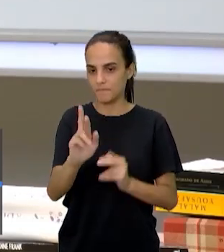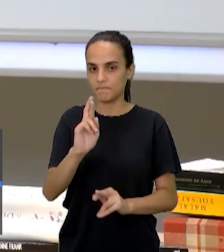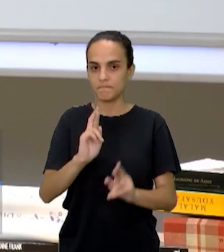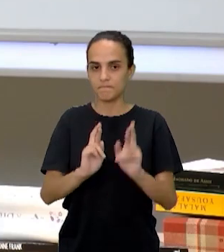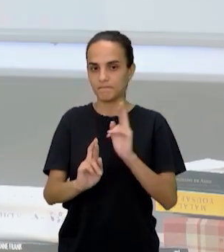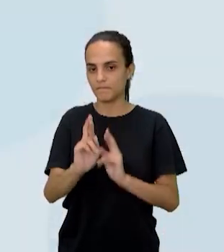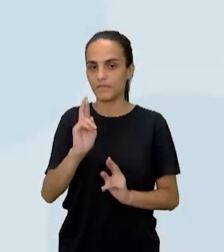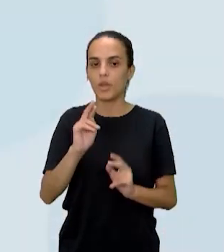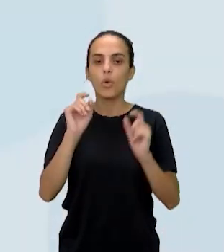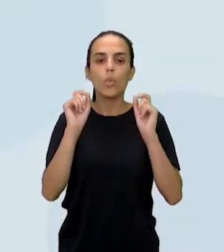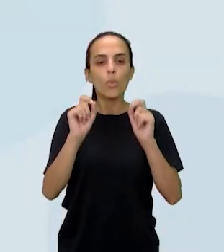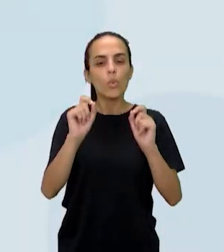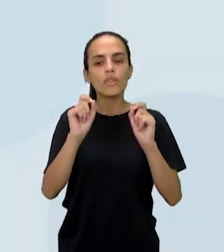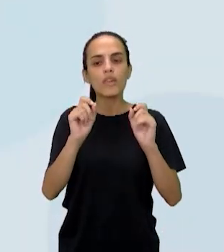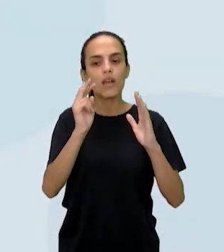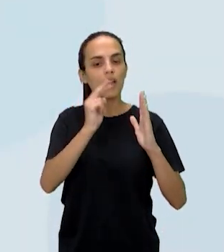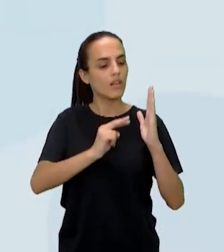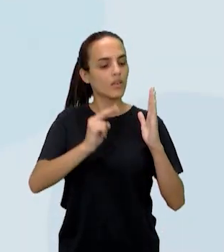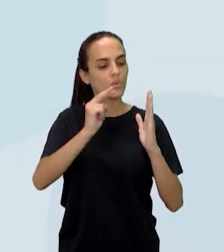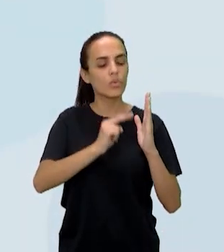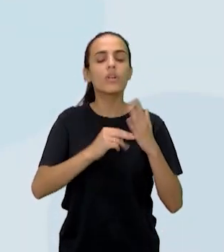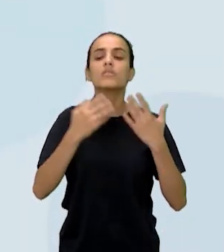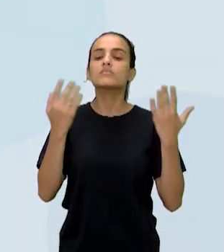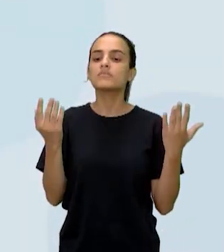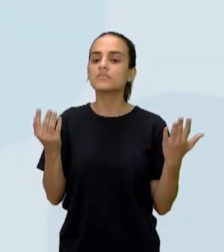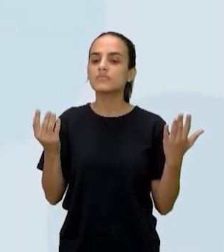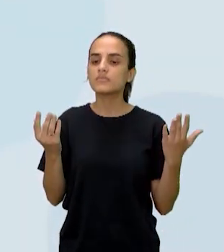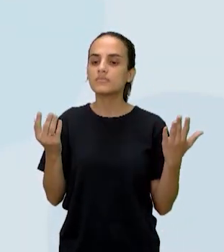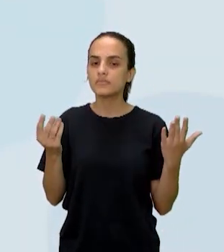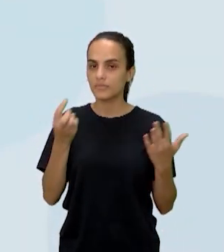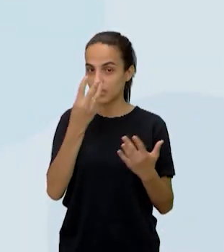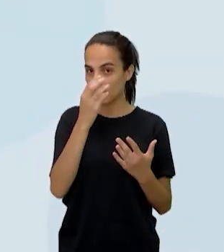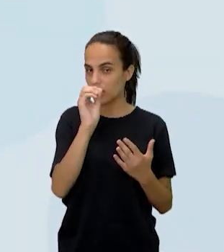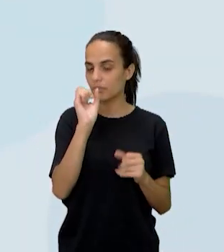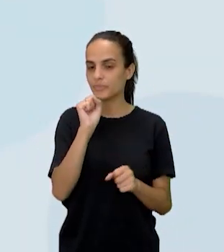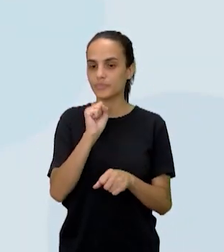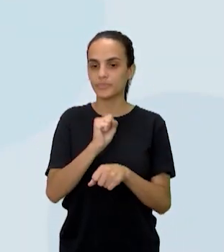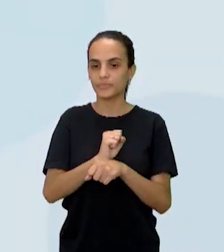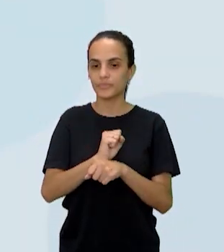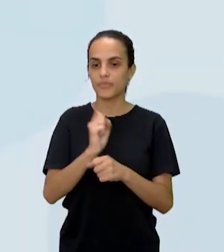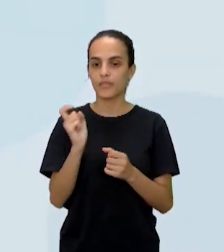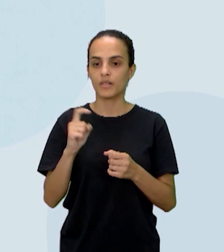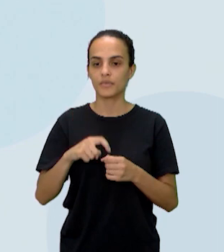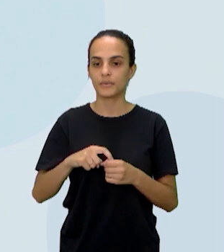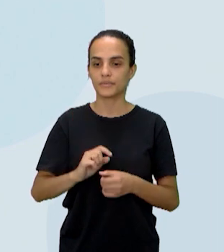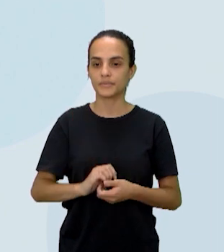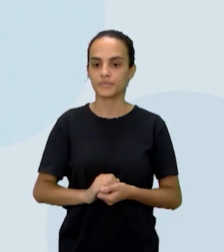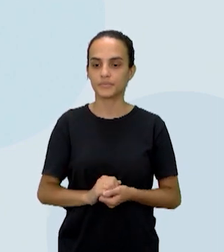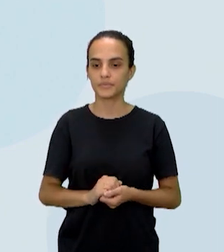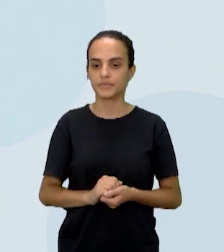responderem o que é leitura. Afinal, o que é leitura? 30 segundos e a gente já volta.